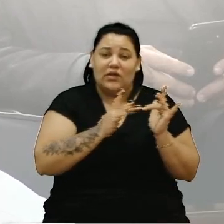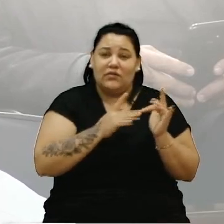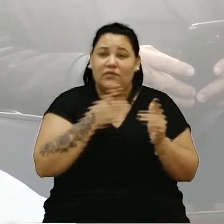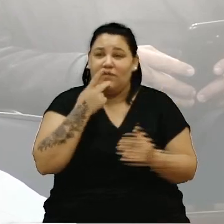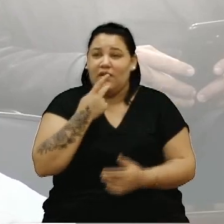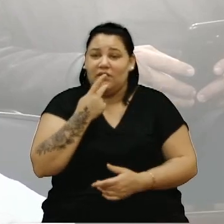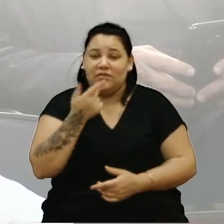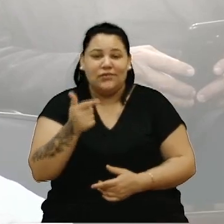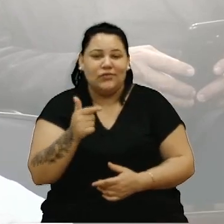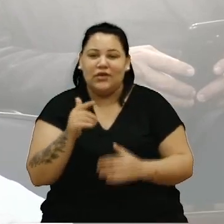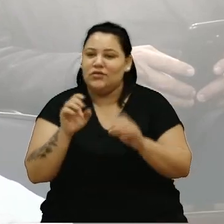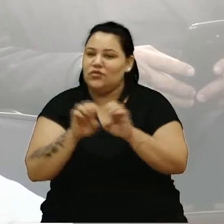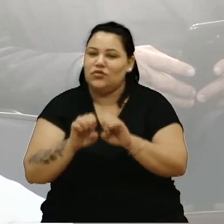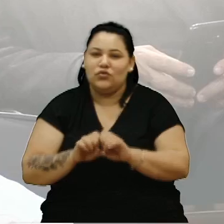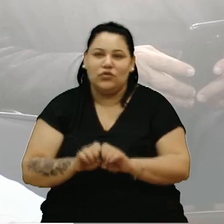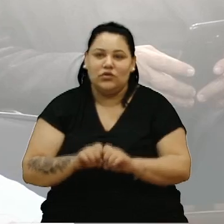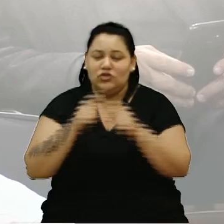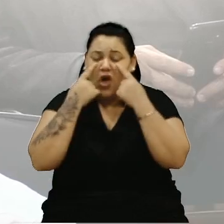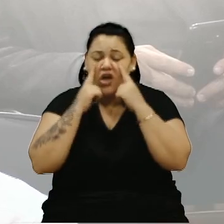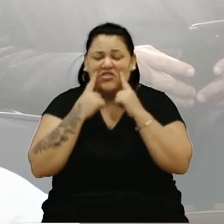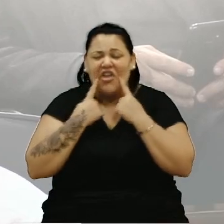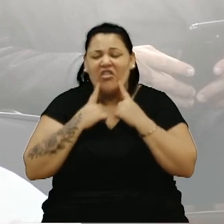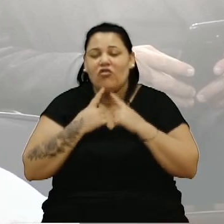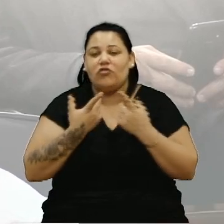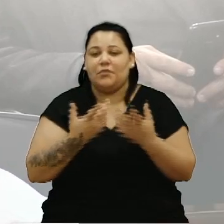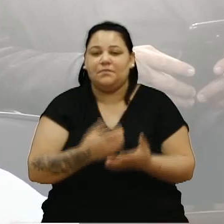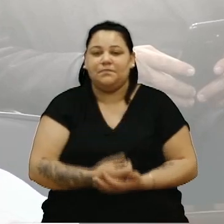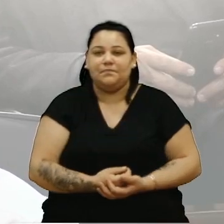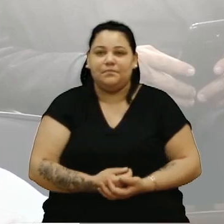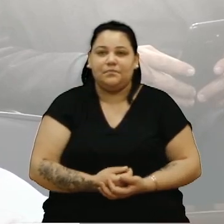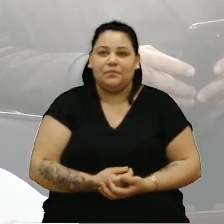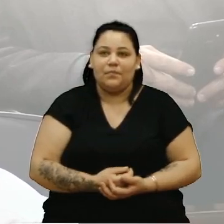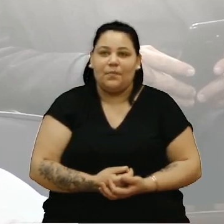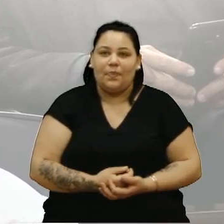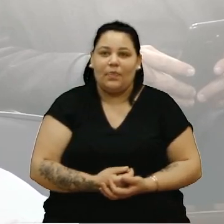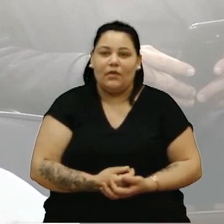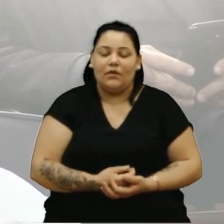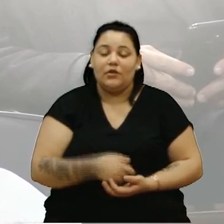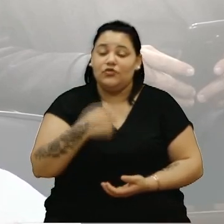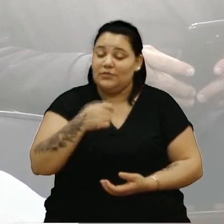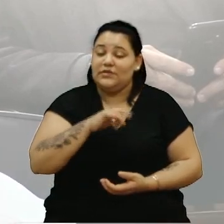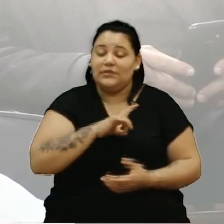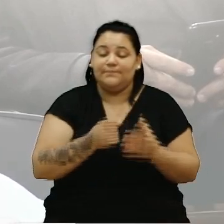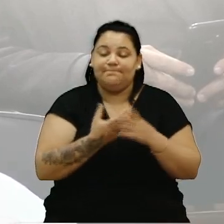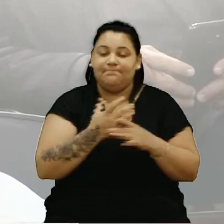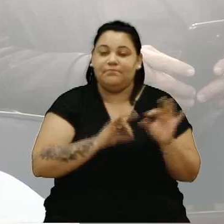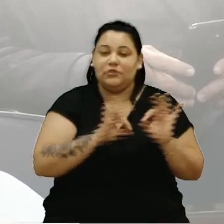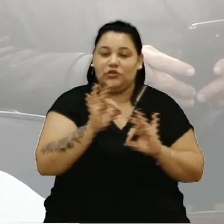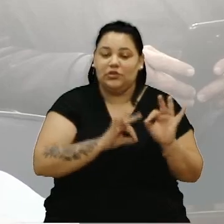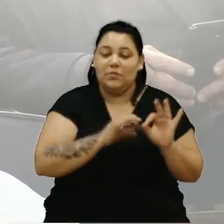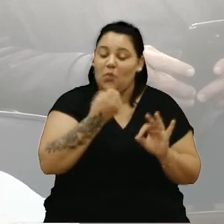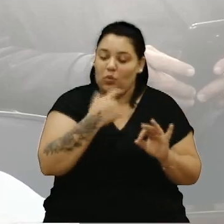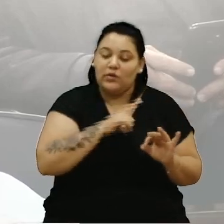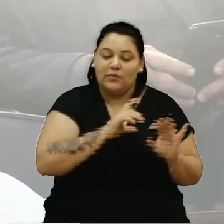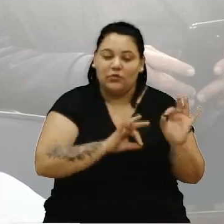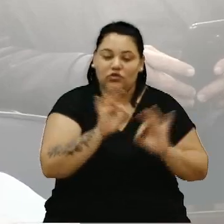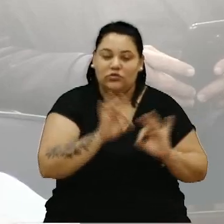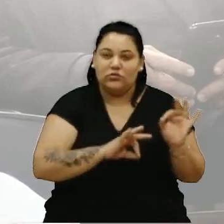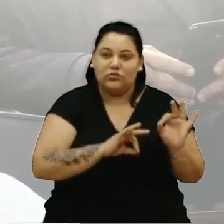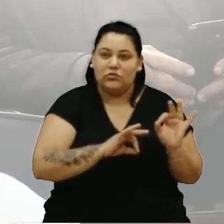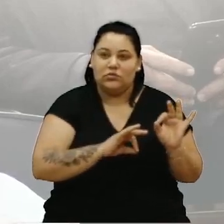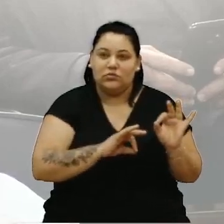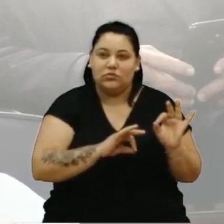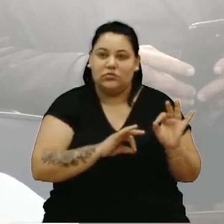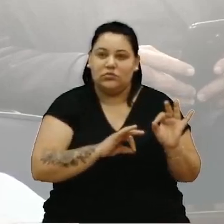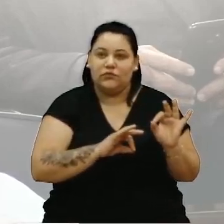temos estrutura, chora, chora, chora. Então nós precisamos de projeto. Bom, tem projeto? Se tem projeto, vamos montar